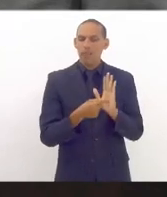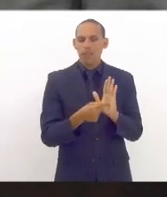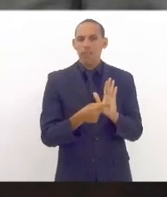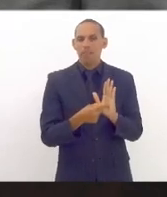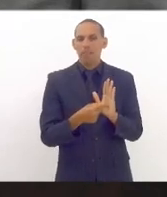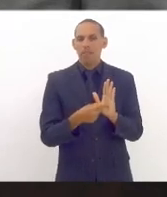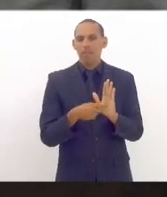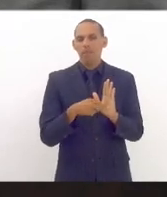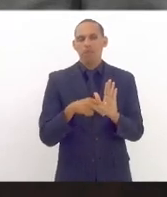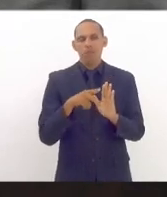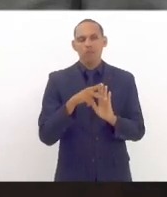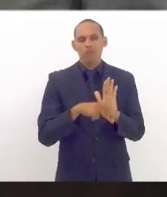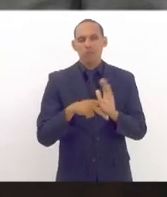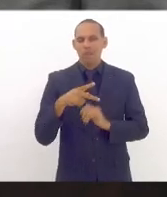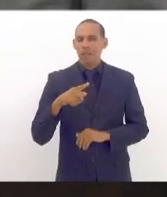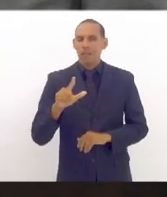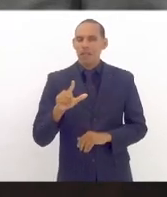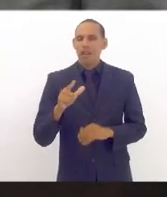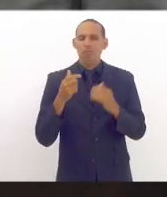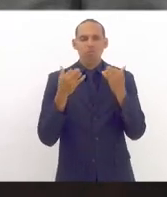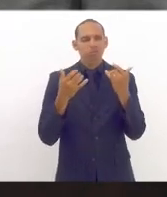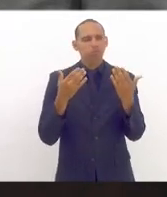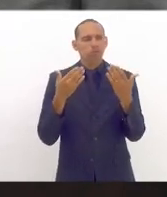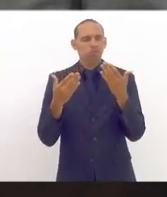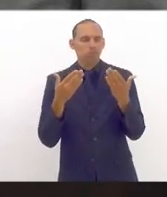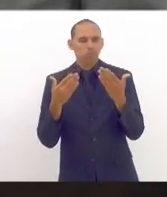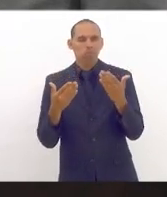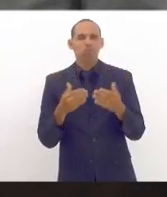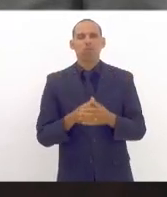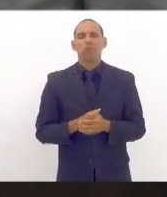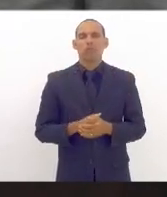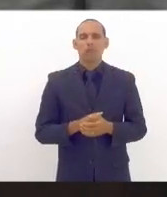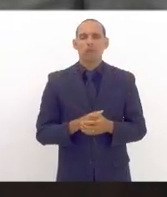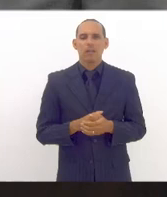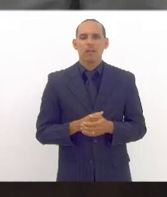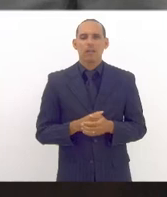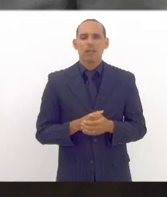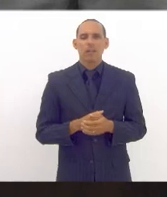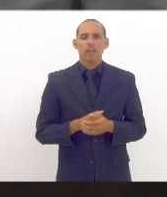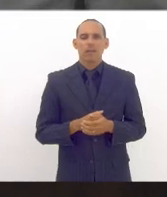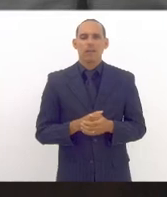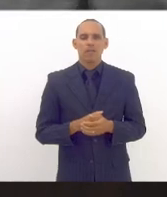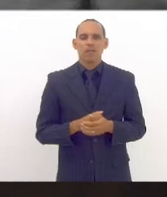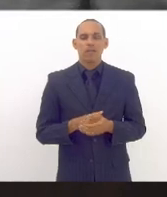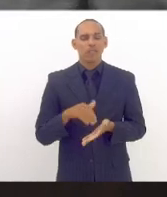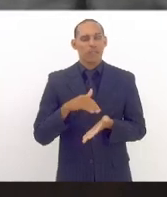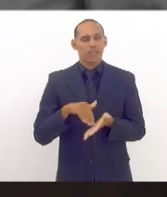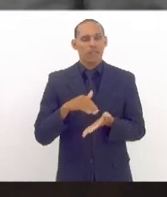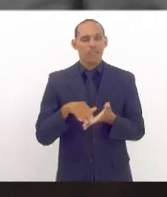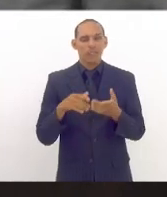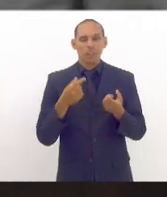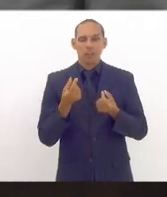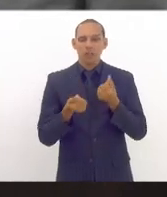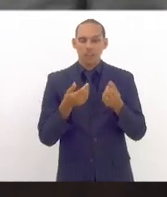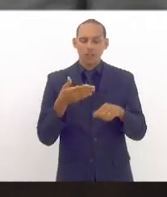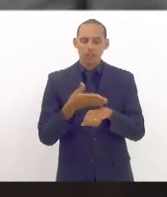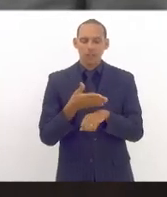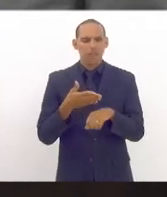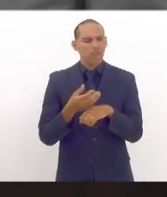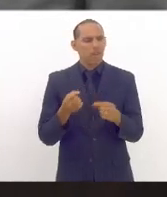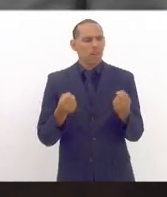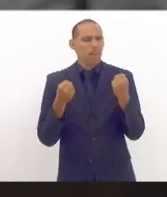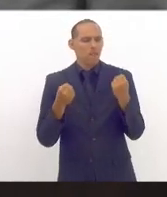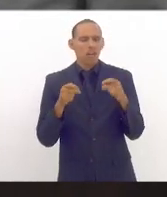lei uma audiências públicas com a participação muito forte da secretaria de fazenda do Ministério